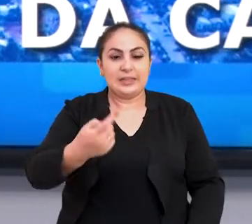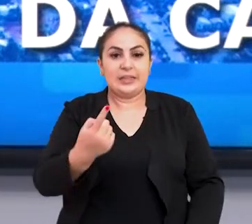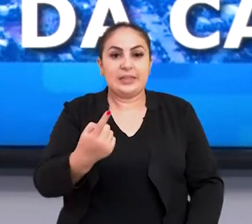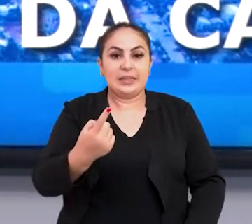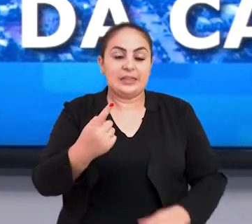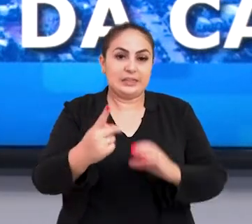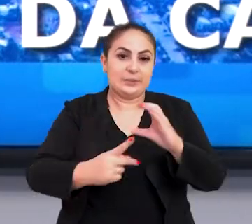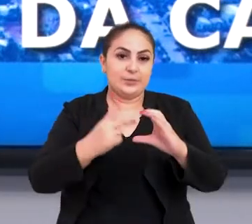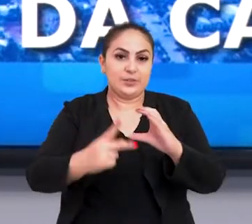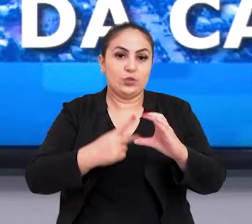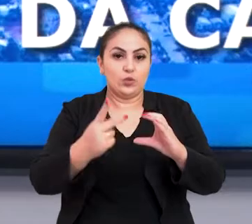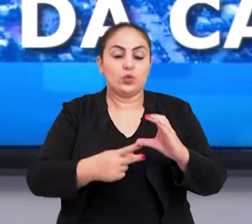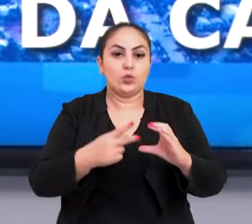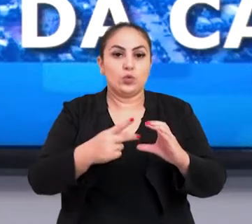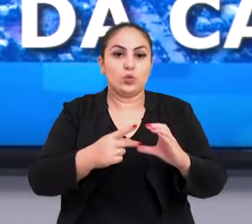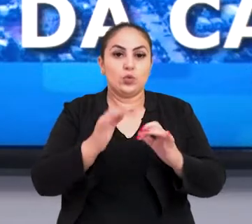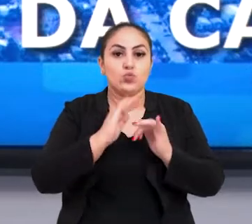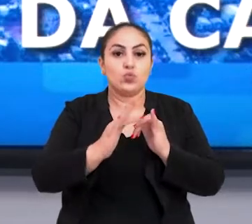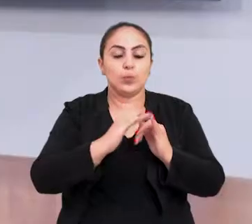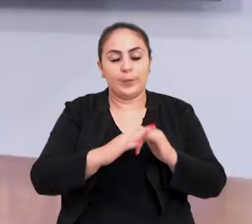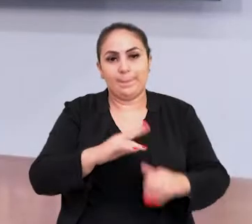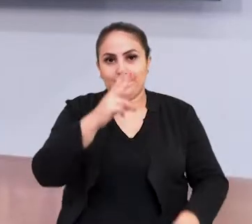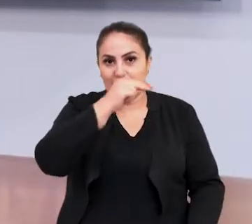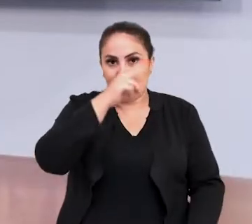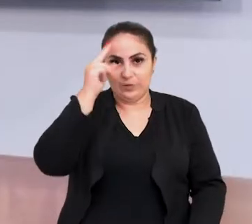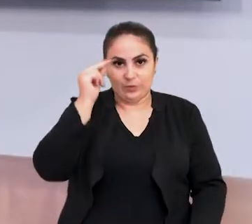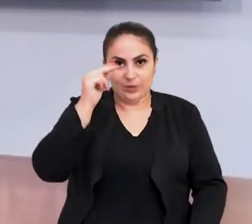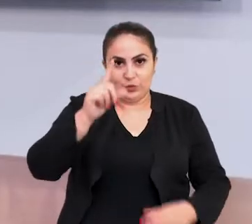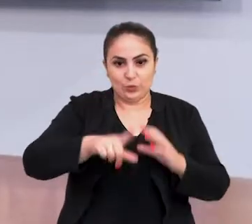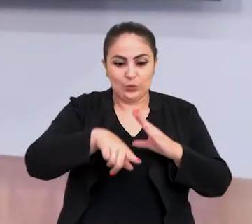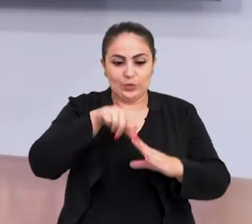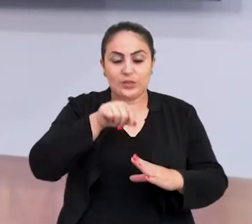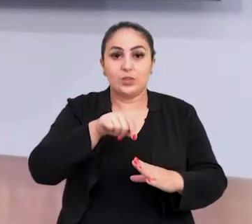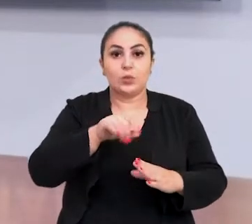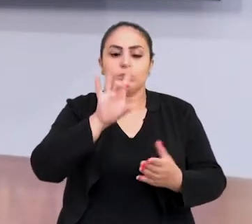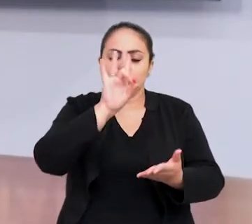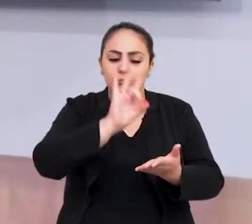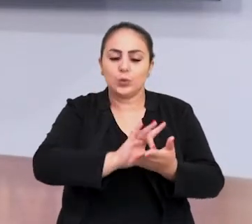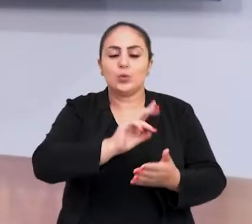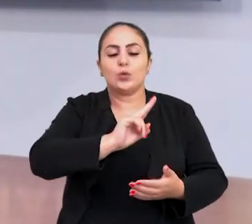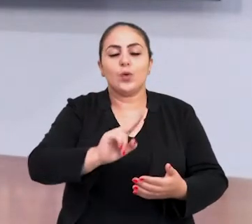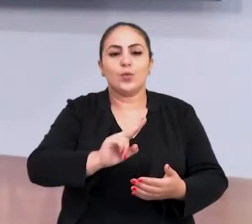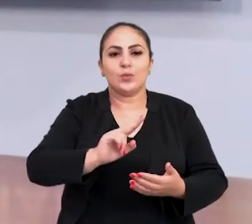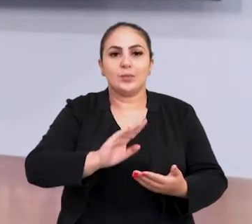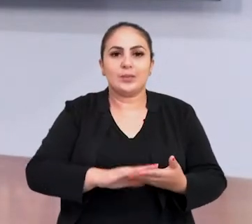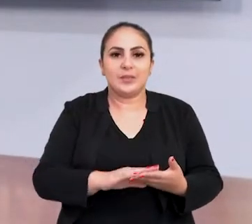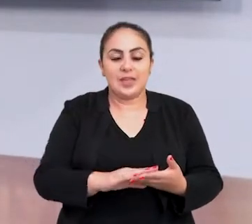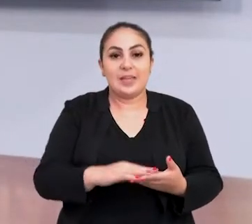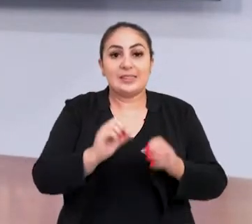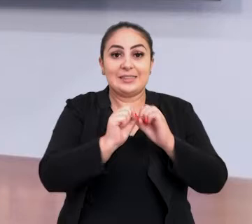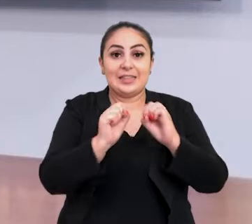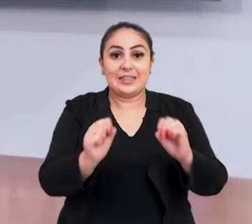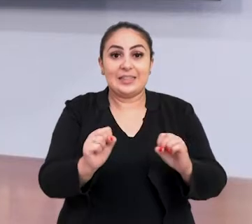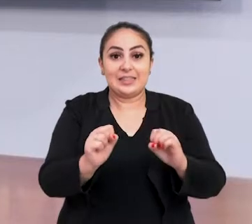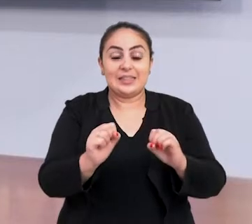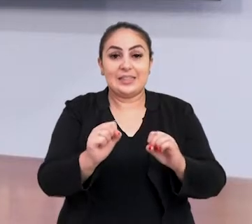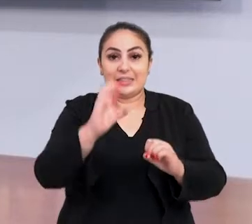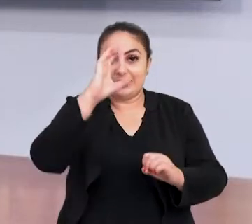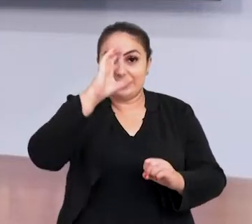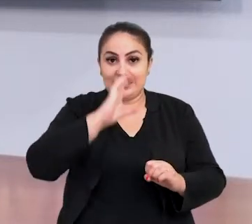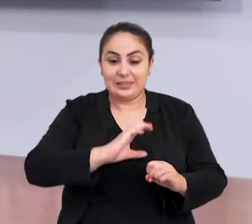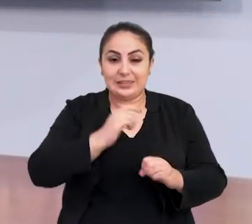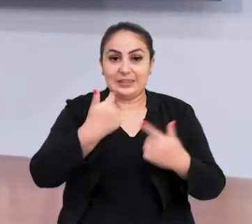da Câmara de Vereadores no YouTube. E o prefeito eleito confirmou o nome do novo titular para a Secretaria